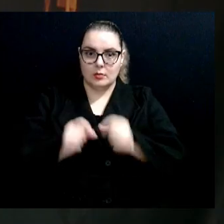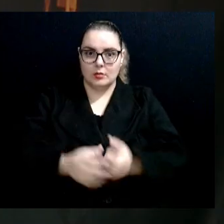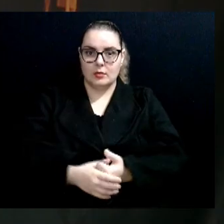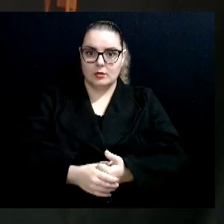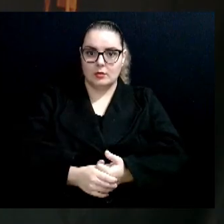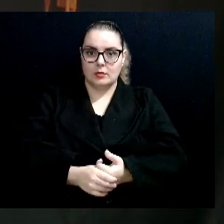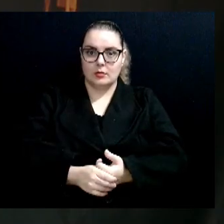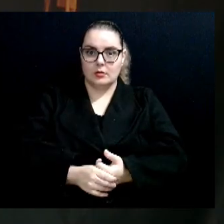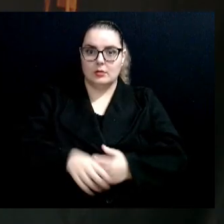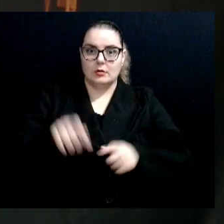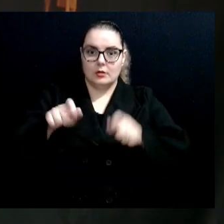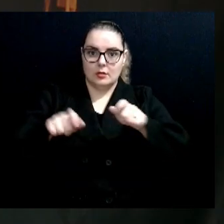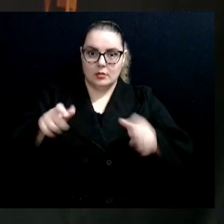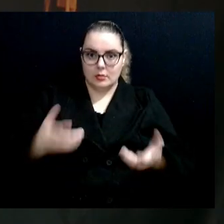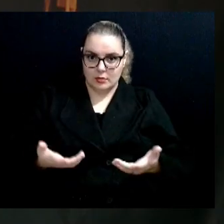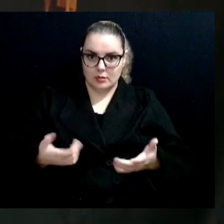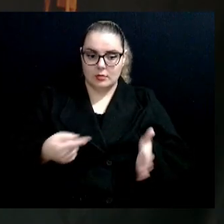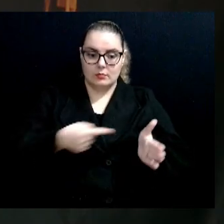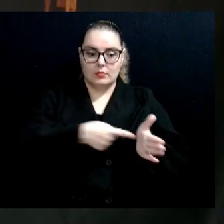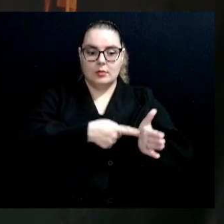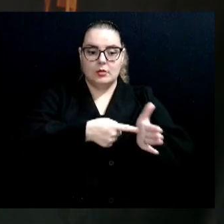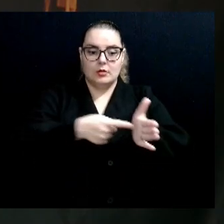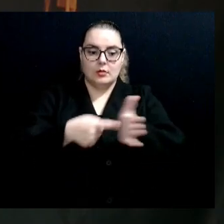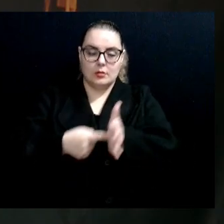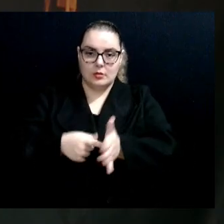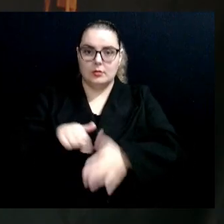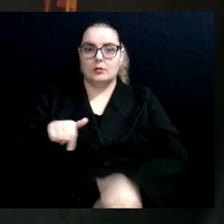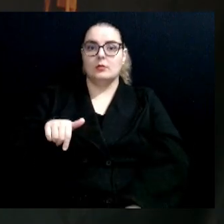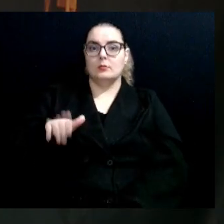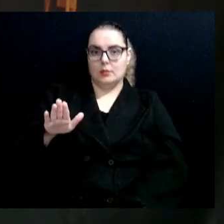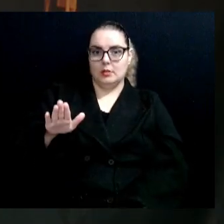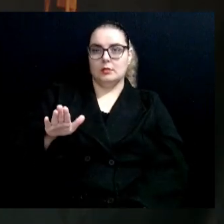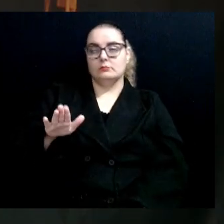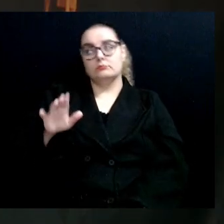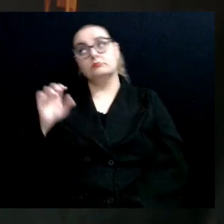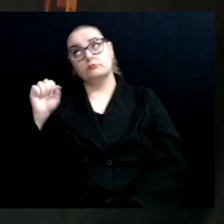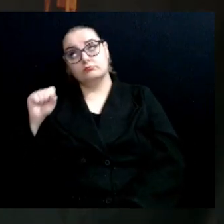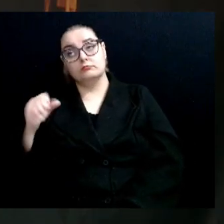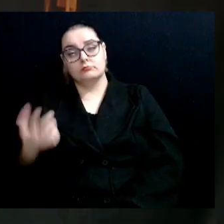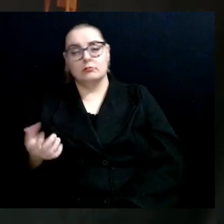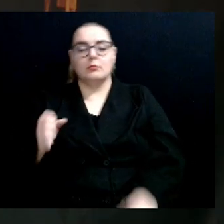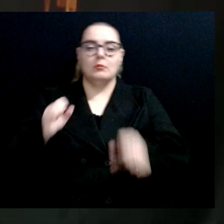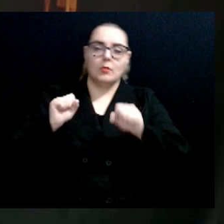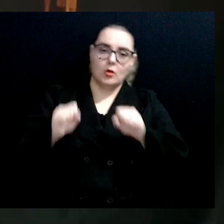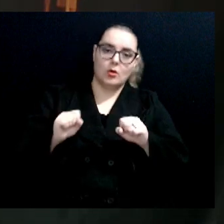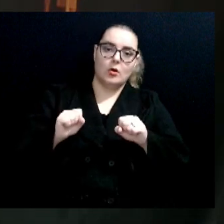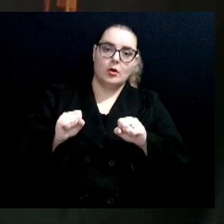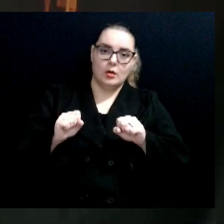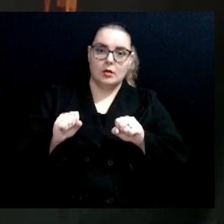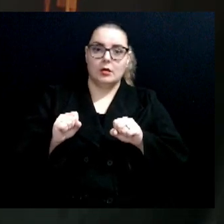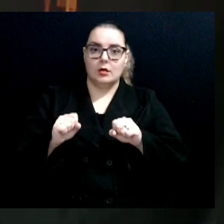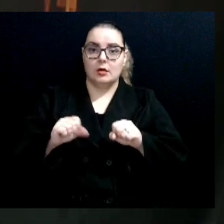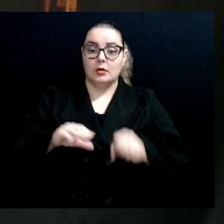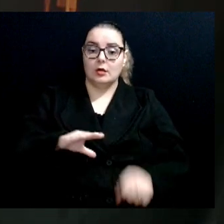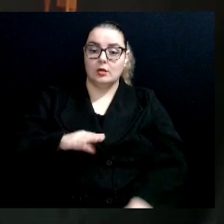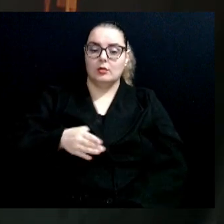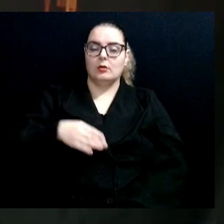estão denunciando mais, né? Pode ser que as pessoas estão tomando coragem